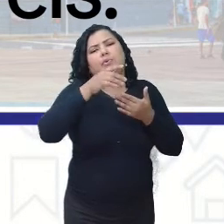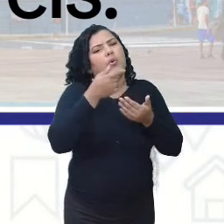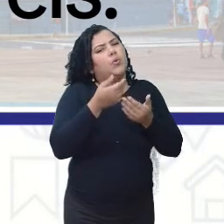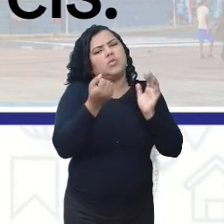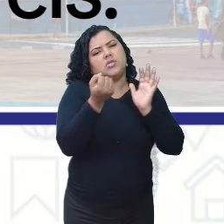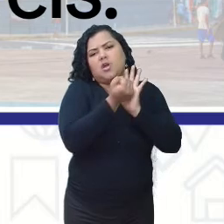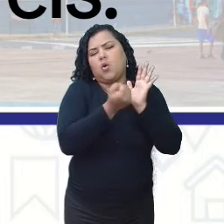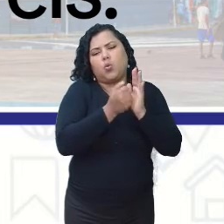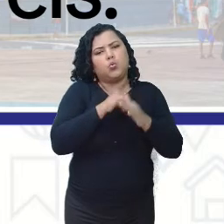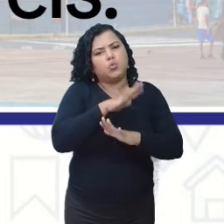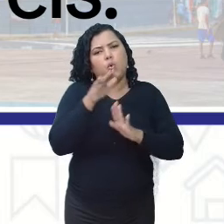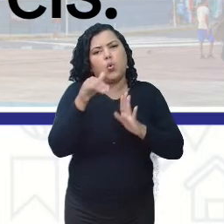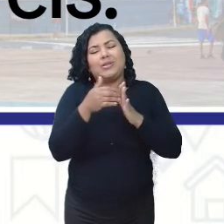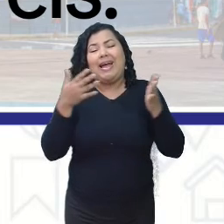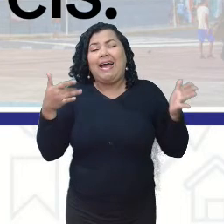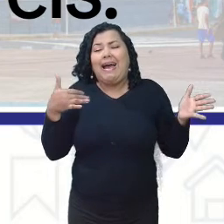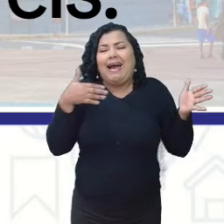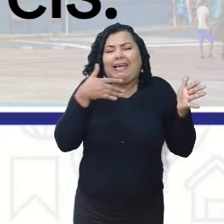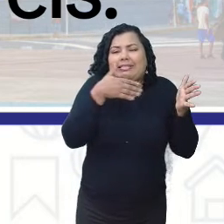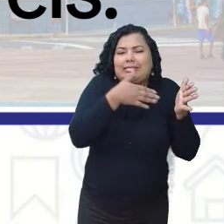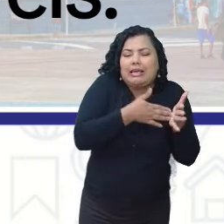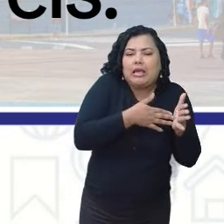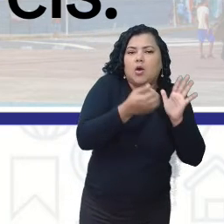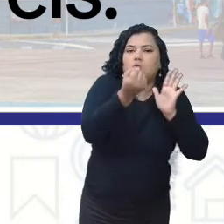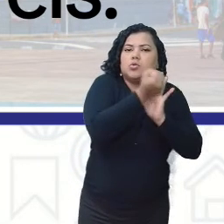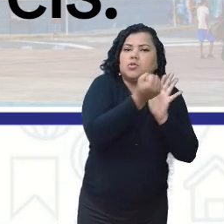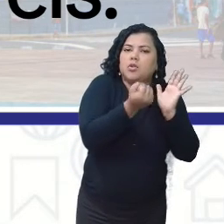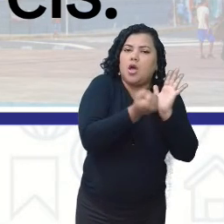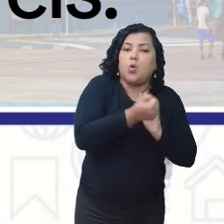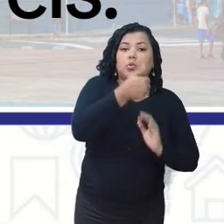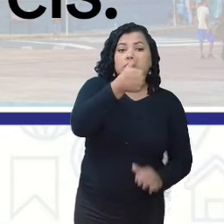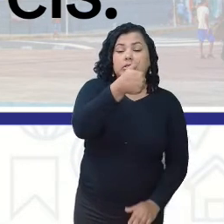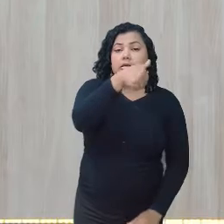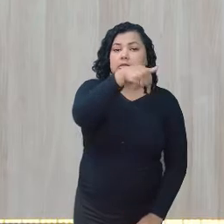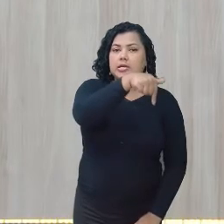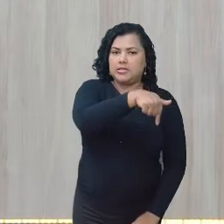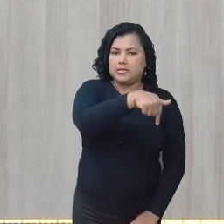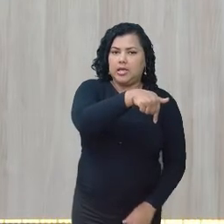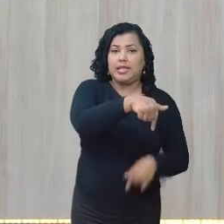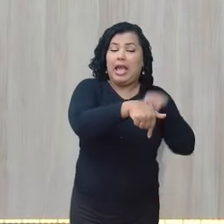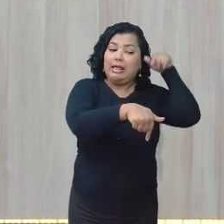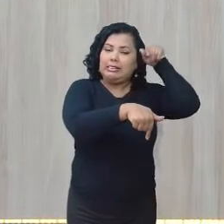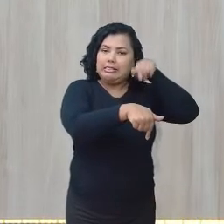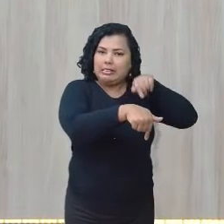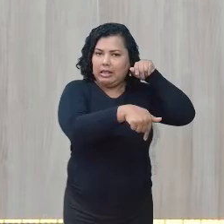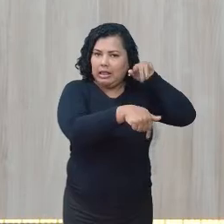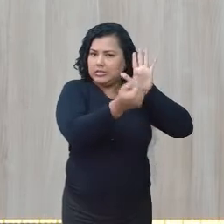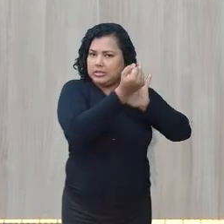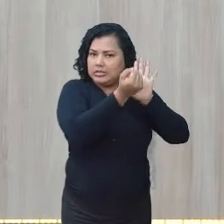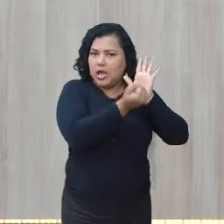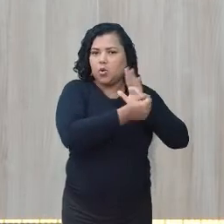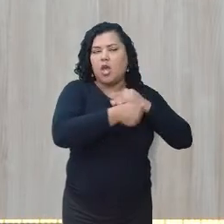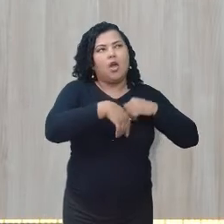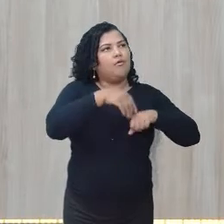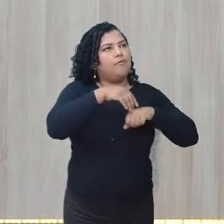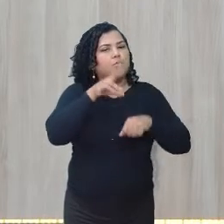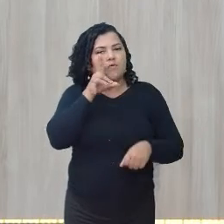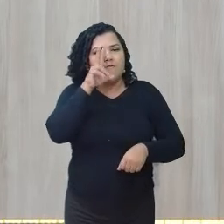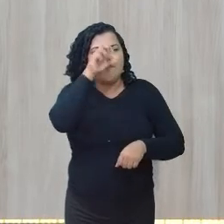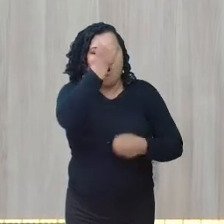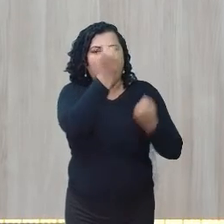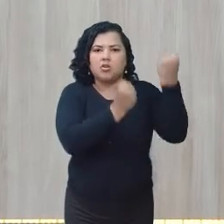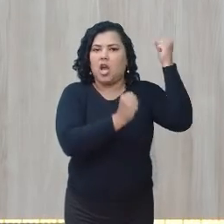XVI ali, e vai até o século XVII, onde nós vamos ter o auge da indústria açucareira aqui no